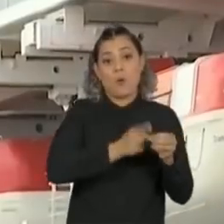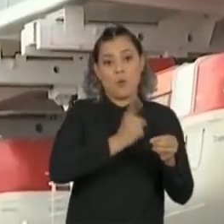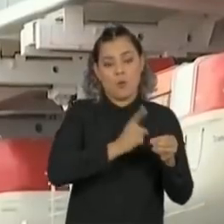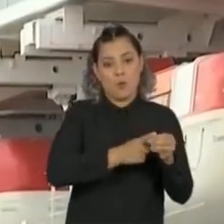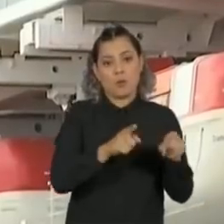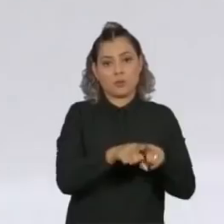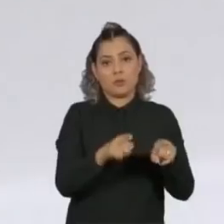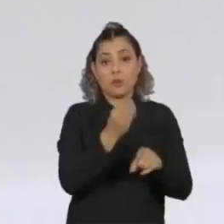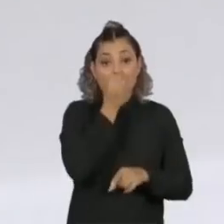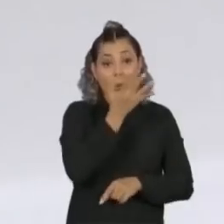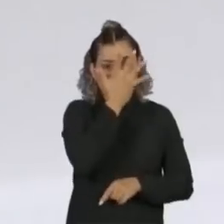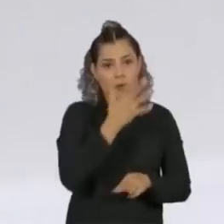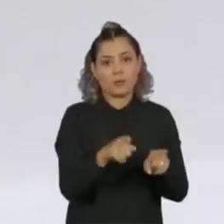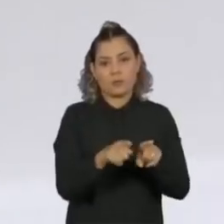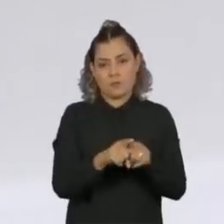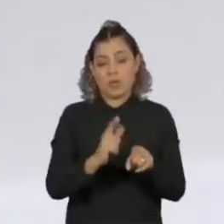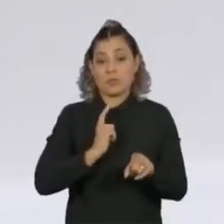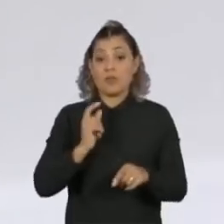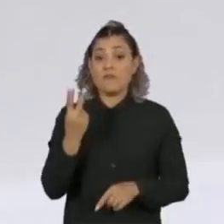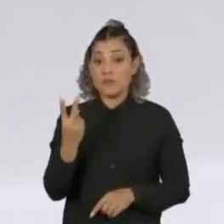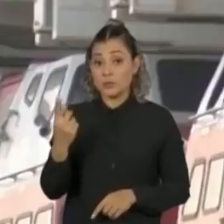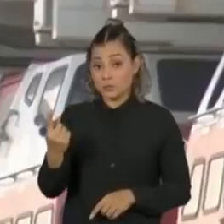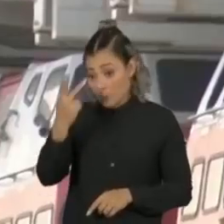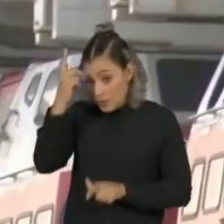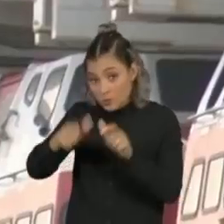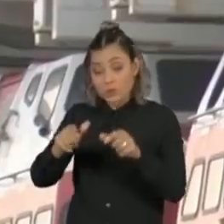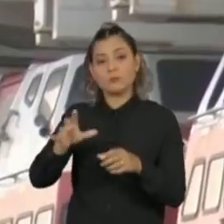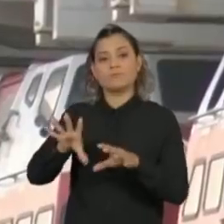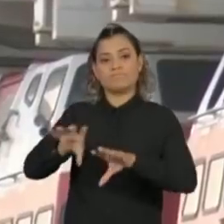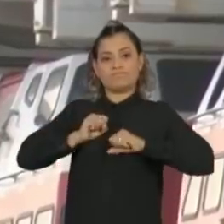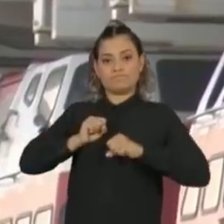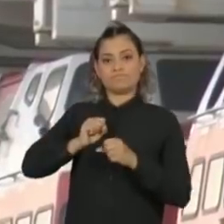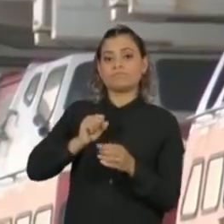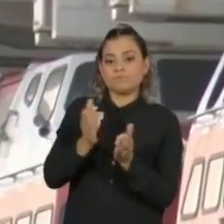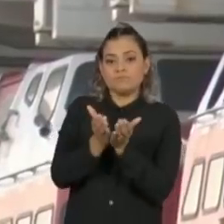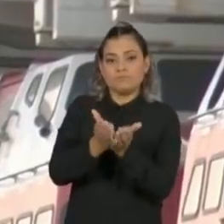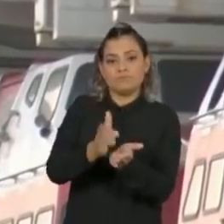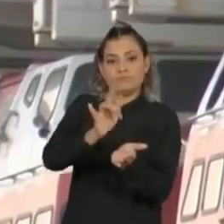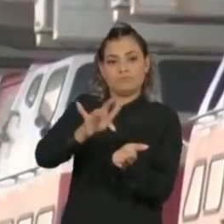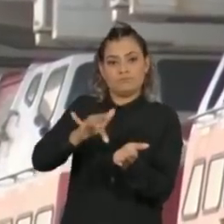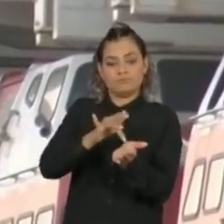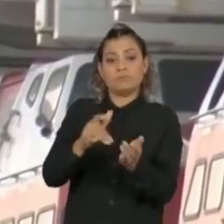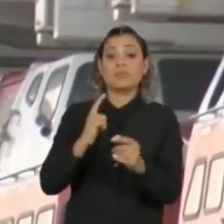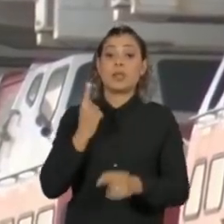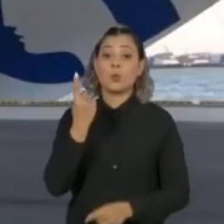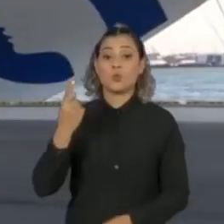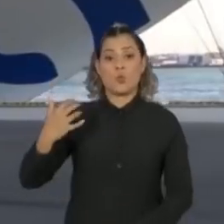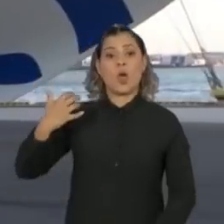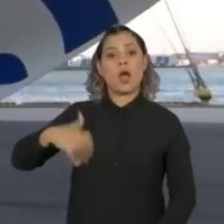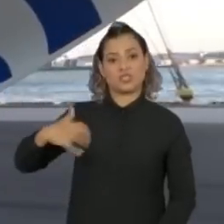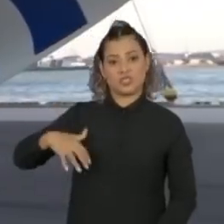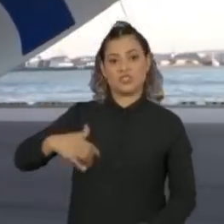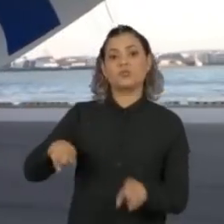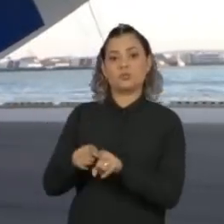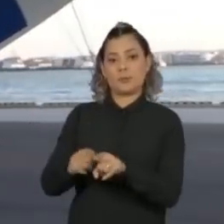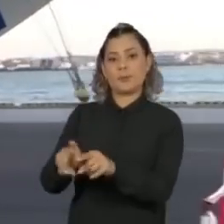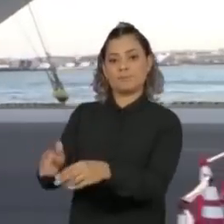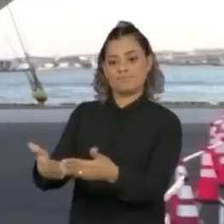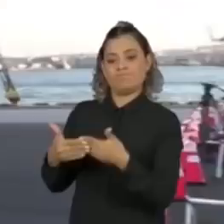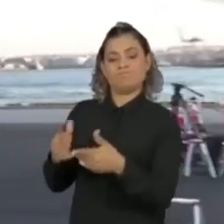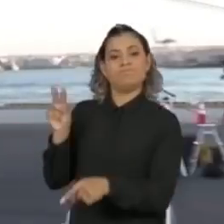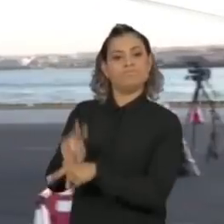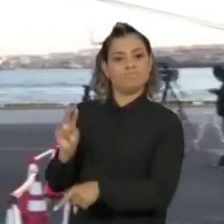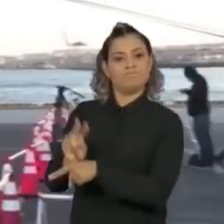41 passageiros infectados e foi identificado o primeiro latino-americano, um argentino que está em quarentena no